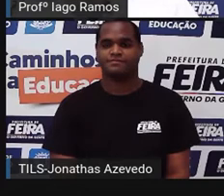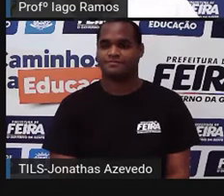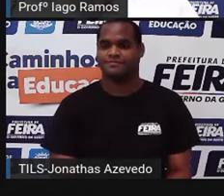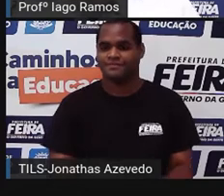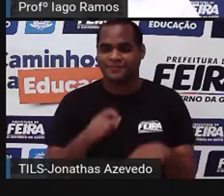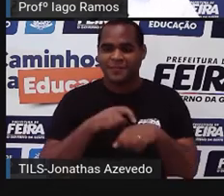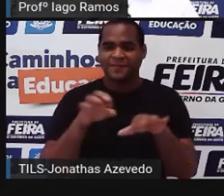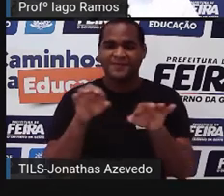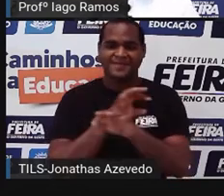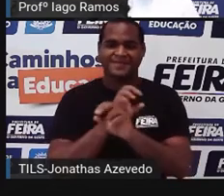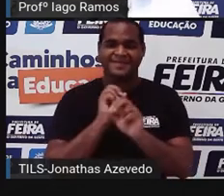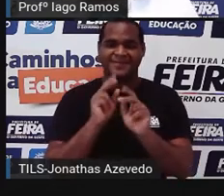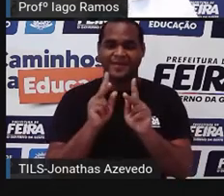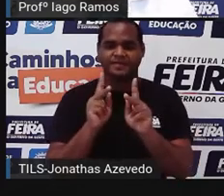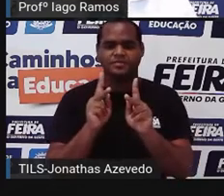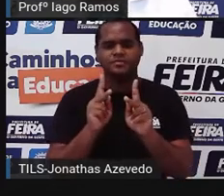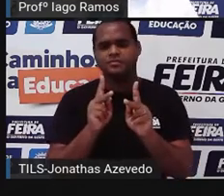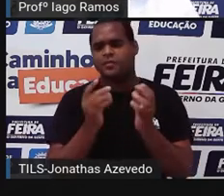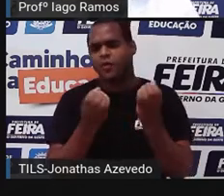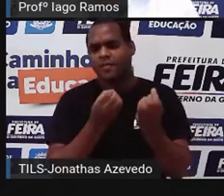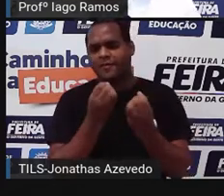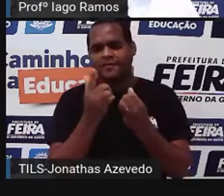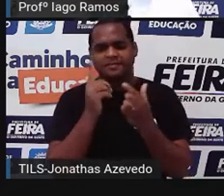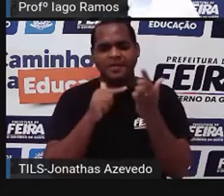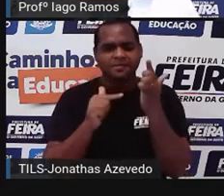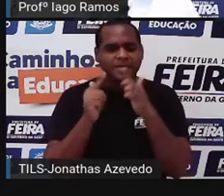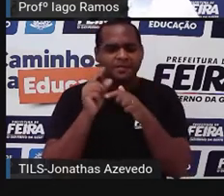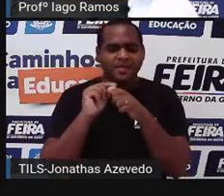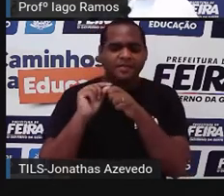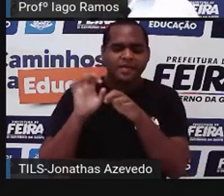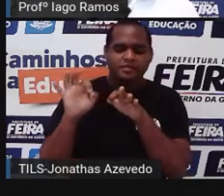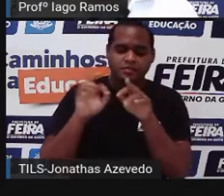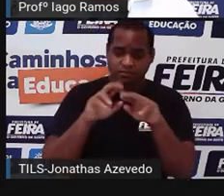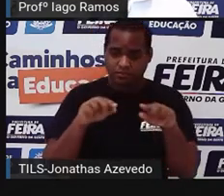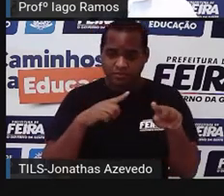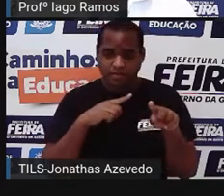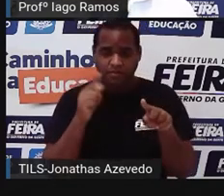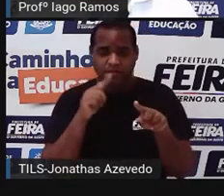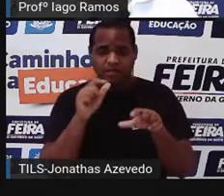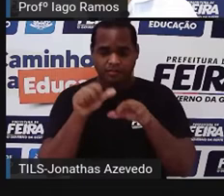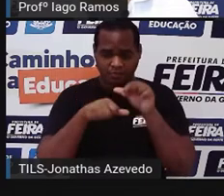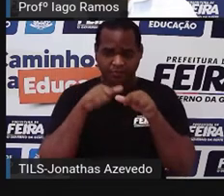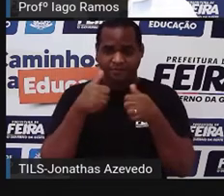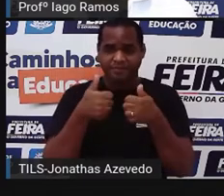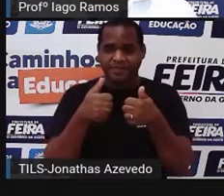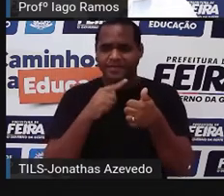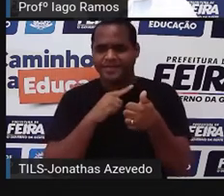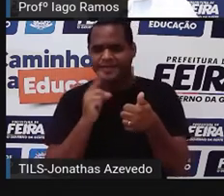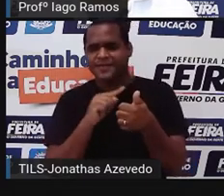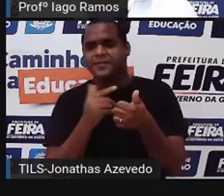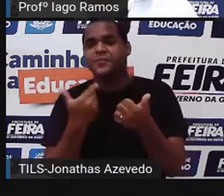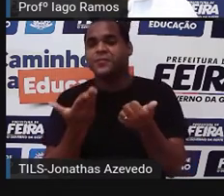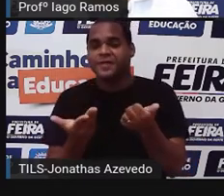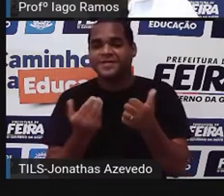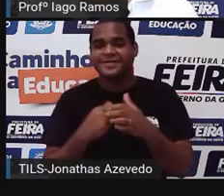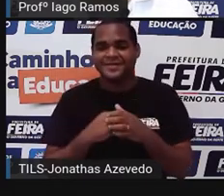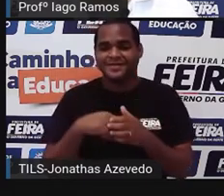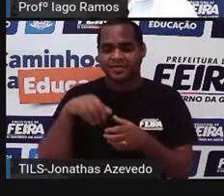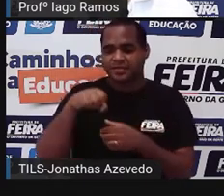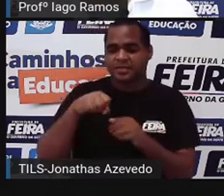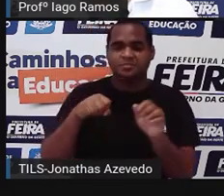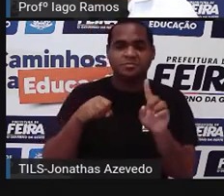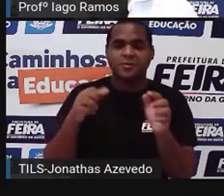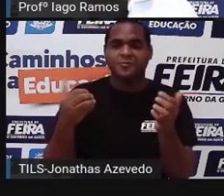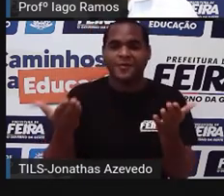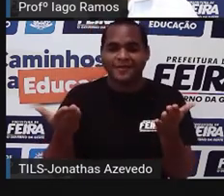pontinho E aí conseguiu fazer essa tal dessa transformação que tá aí sim ou